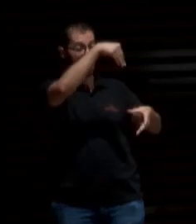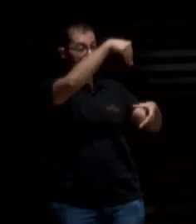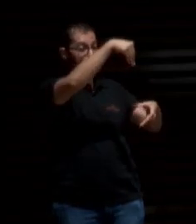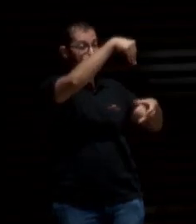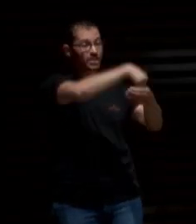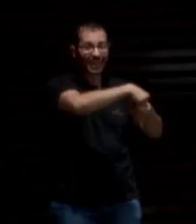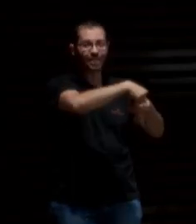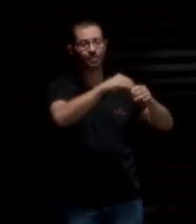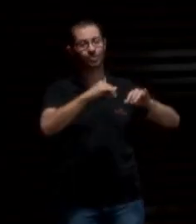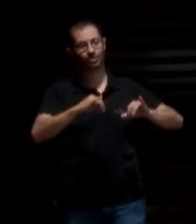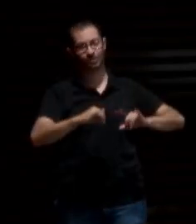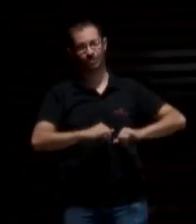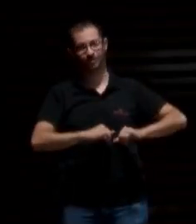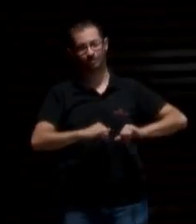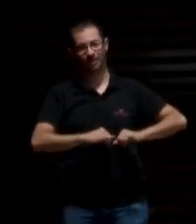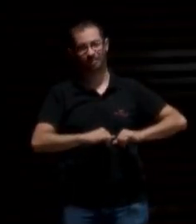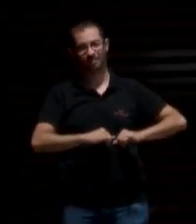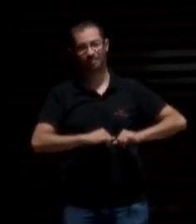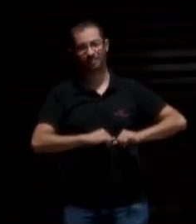A palavra-chave aqui,